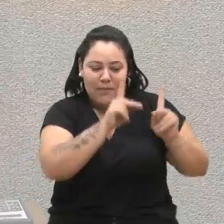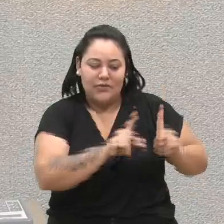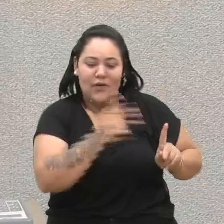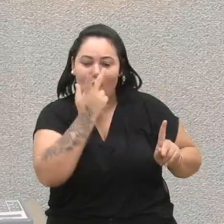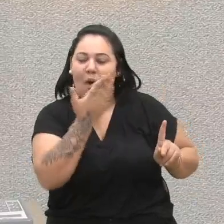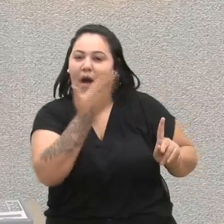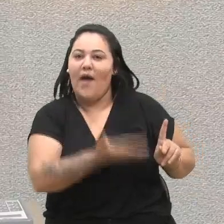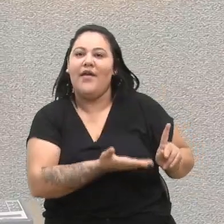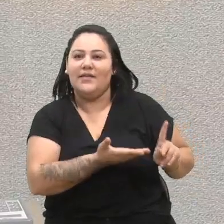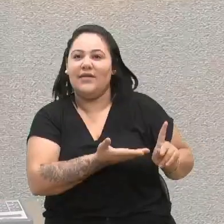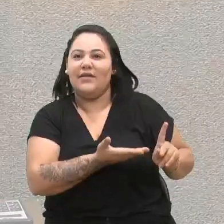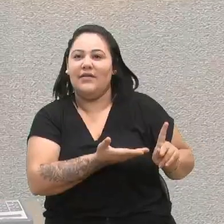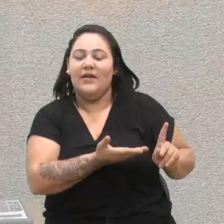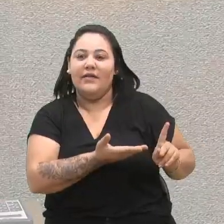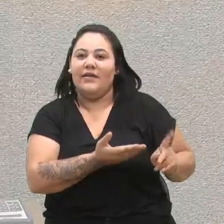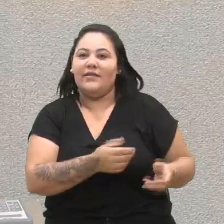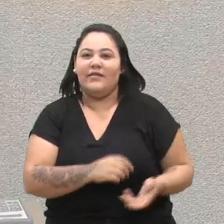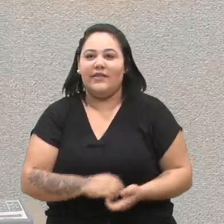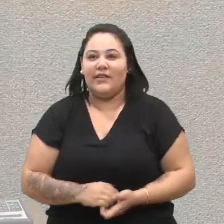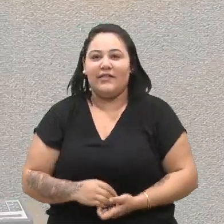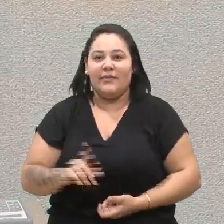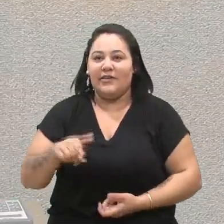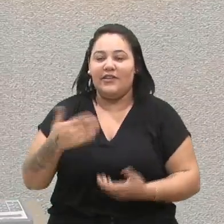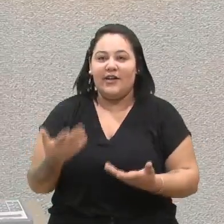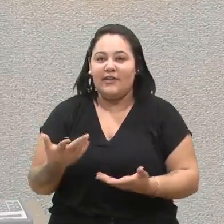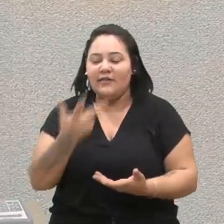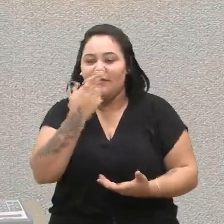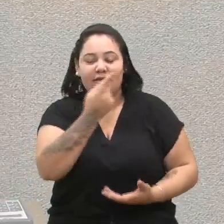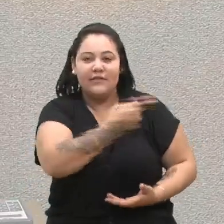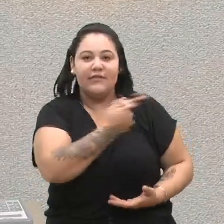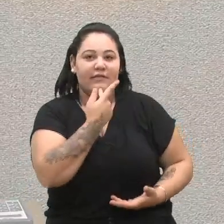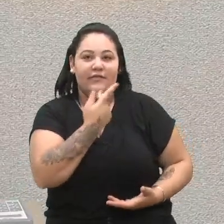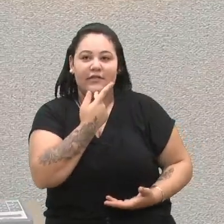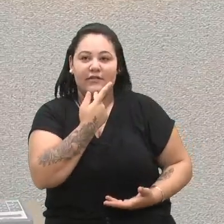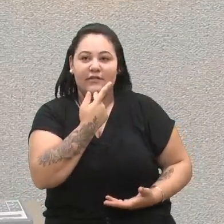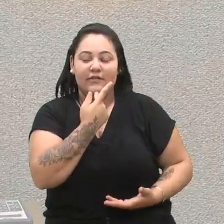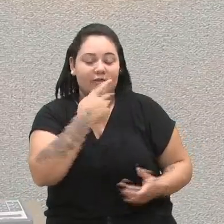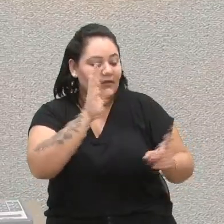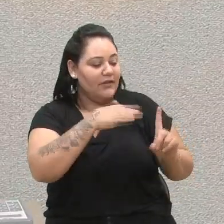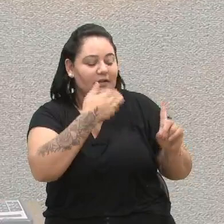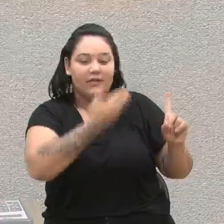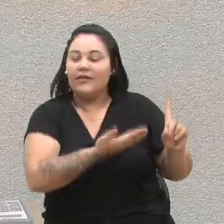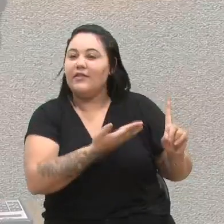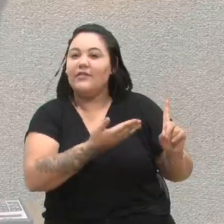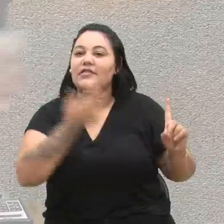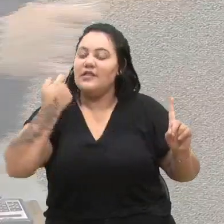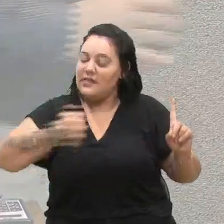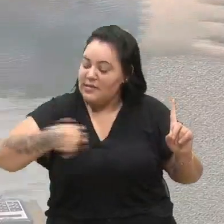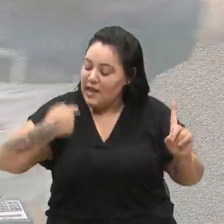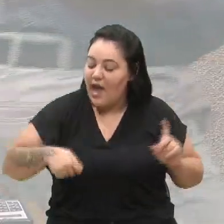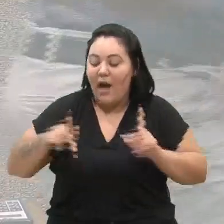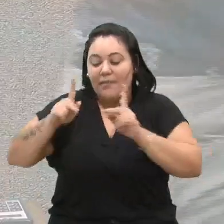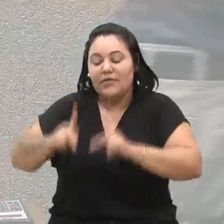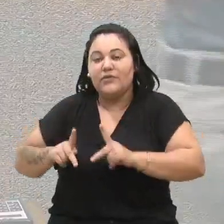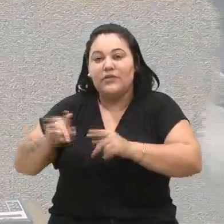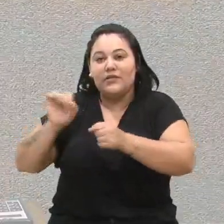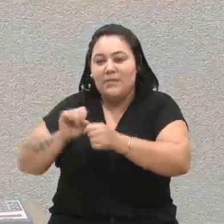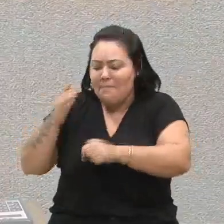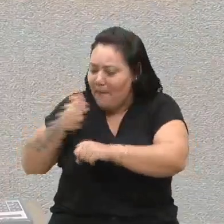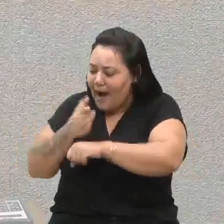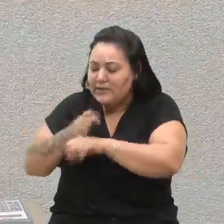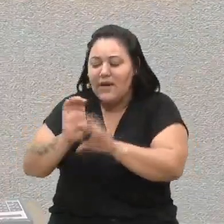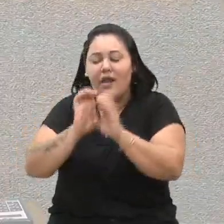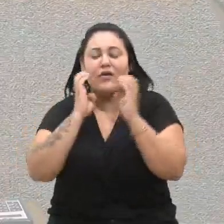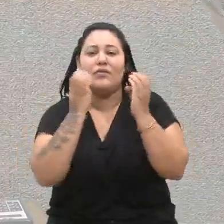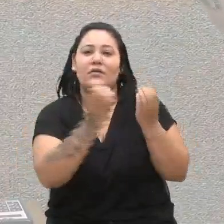como a senhora, Vossa Excelência, falou. Homenagens necessárias a pessoas que fizeram parte da nossa comunidade.